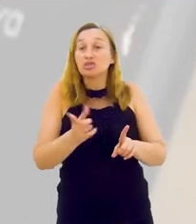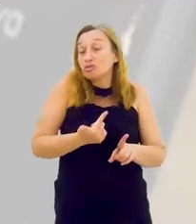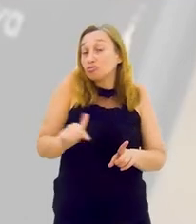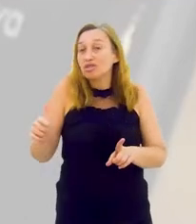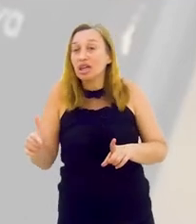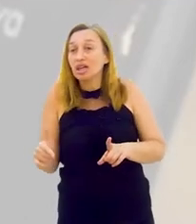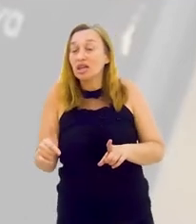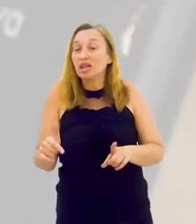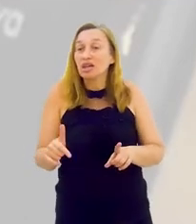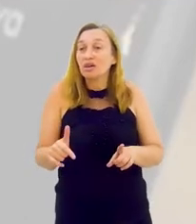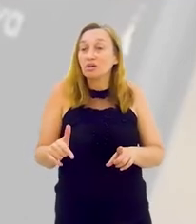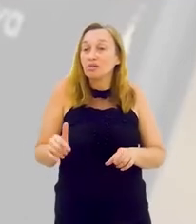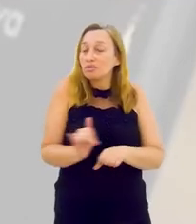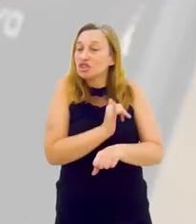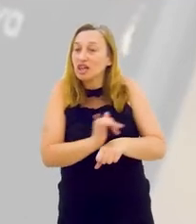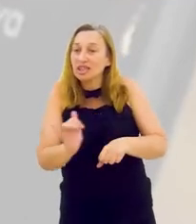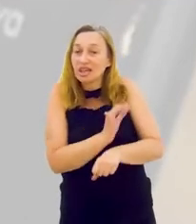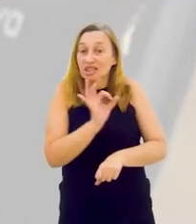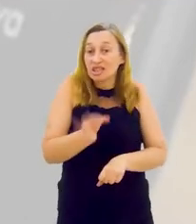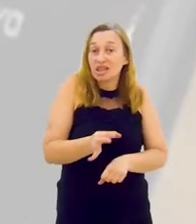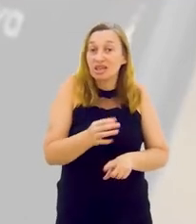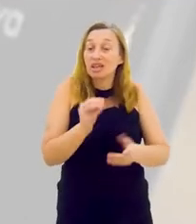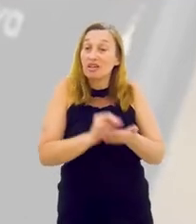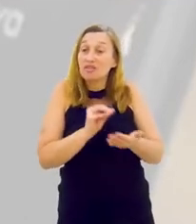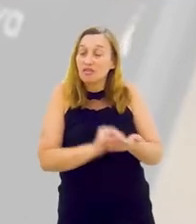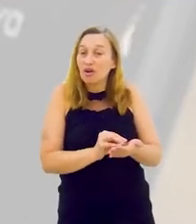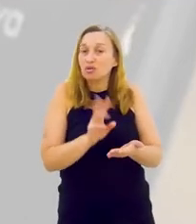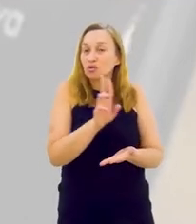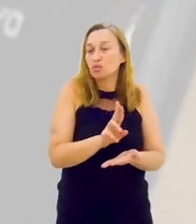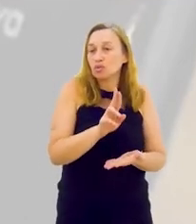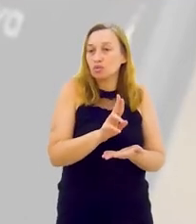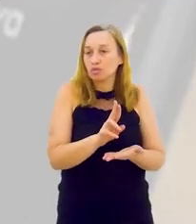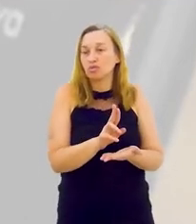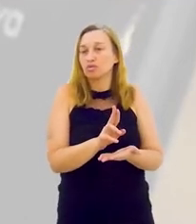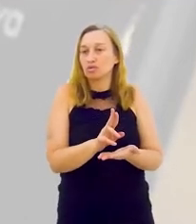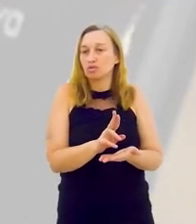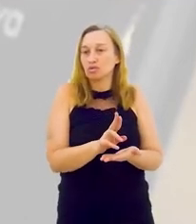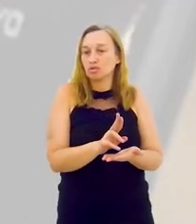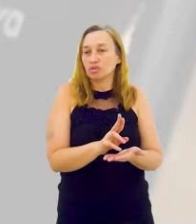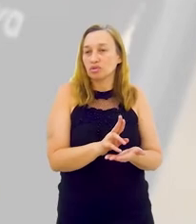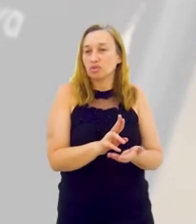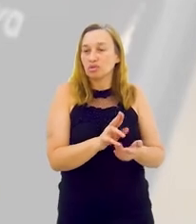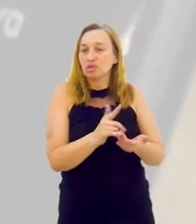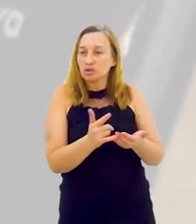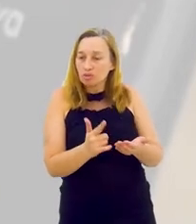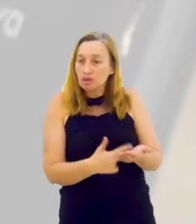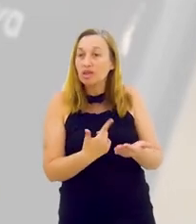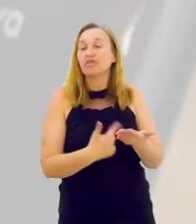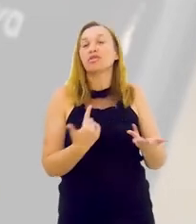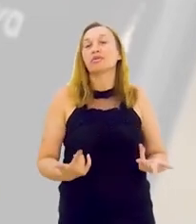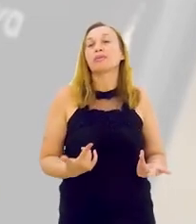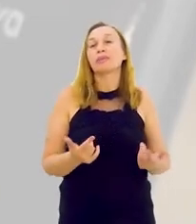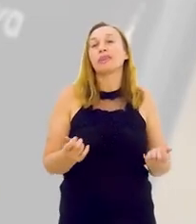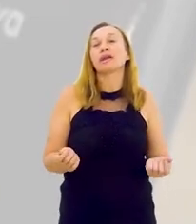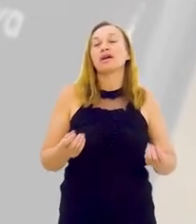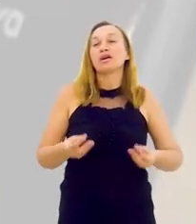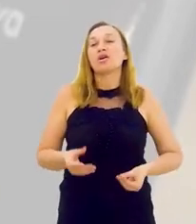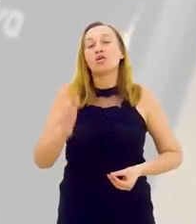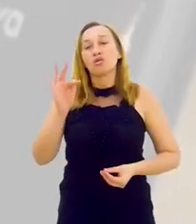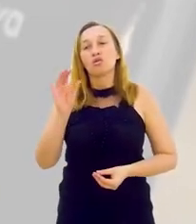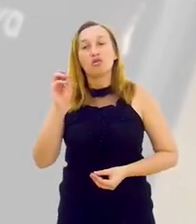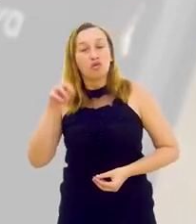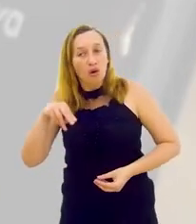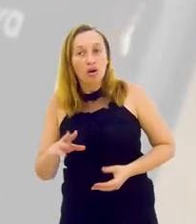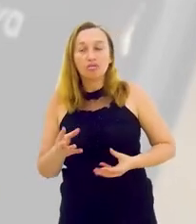os instrumentos, porque não tiveram acesso a esses instrumentos. Então, Geisa, o fórum fazer essa disponibilidade